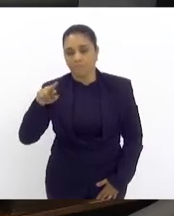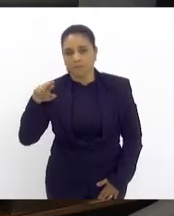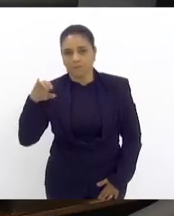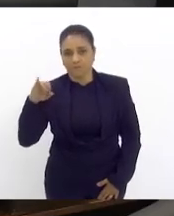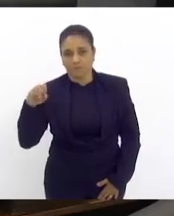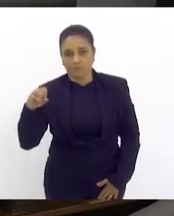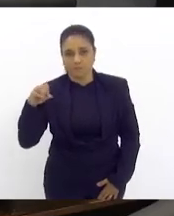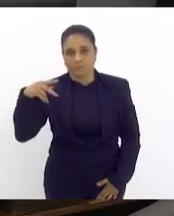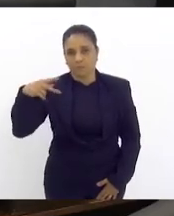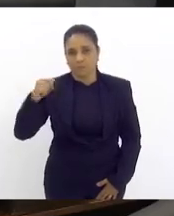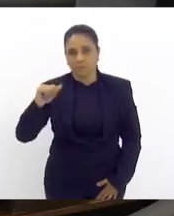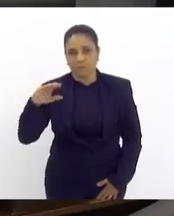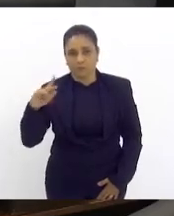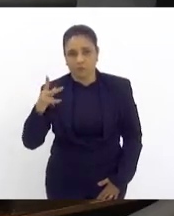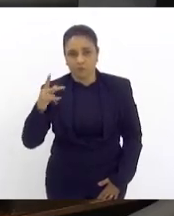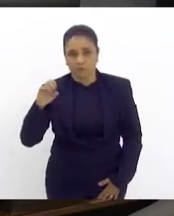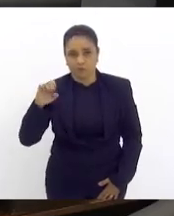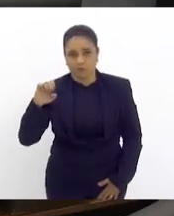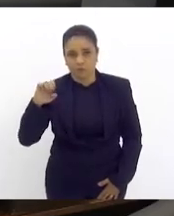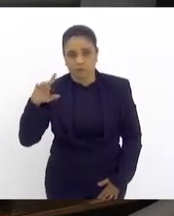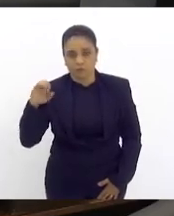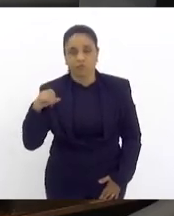em discussão